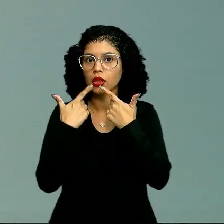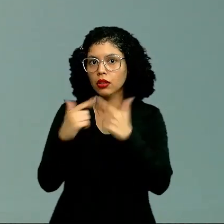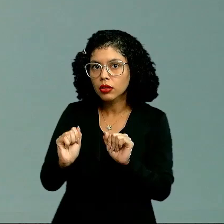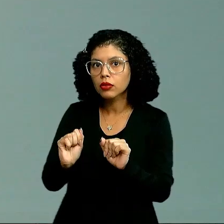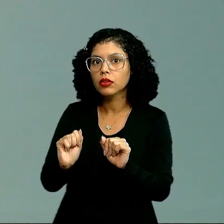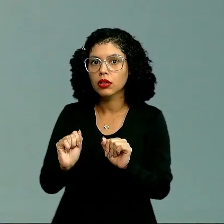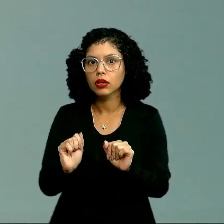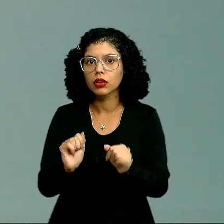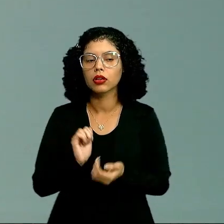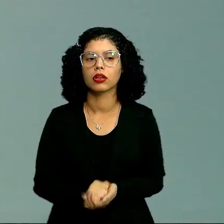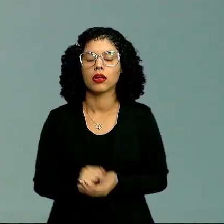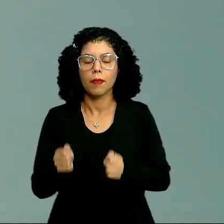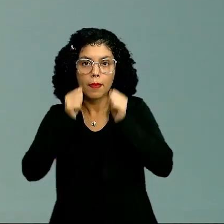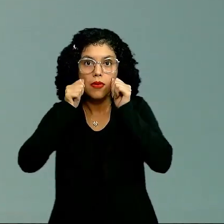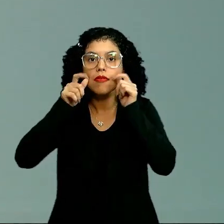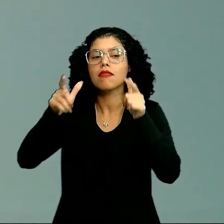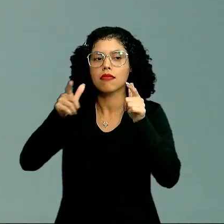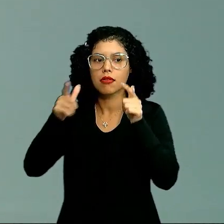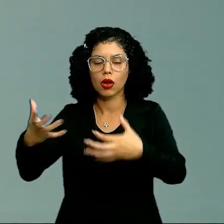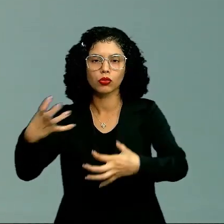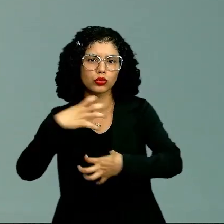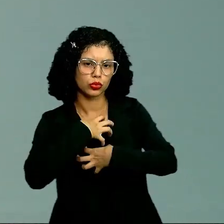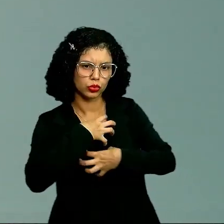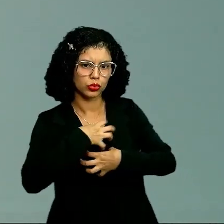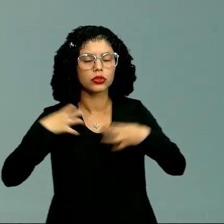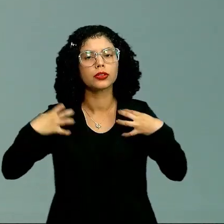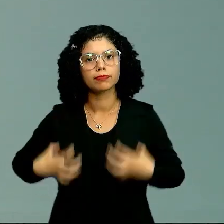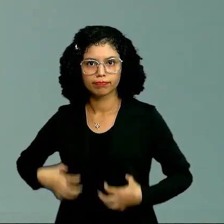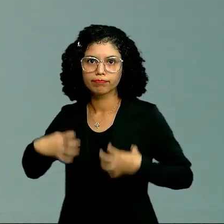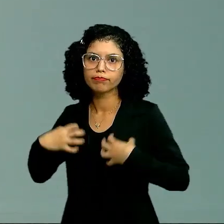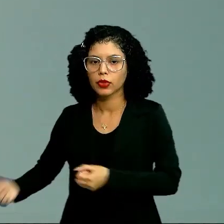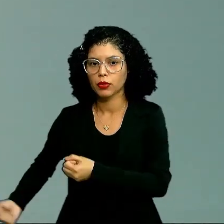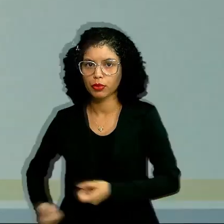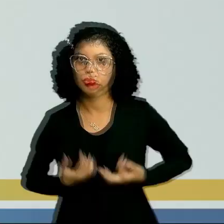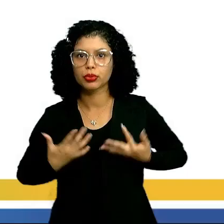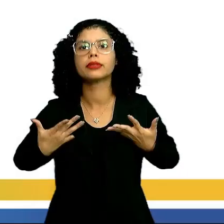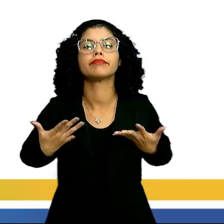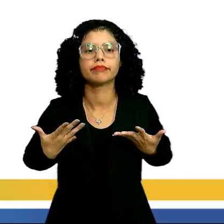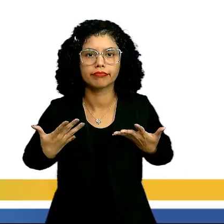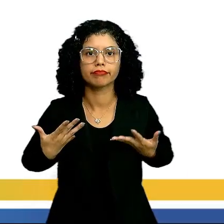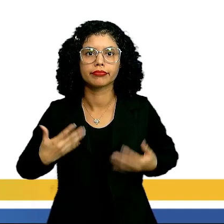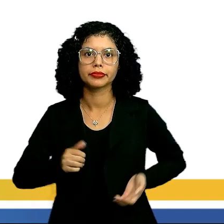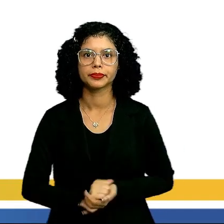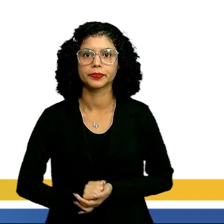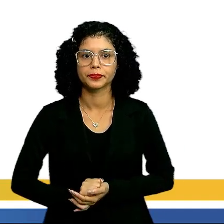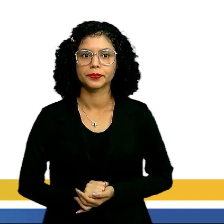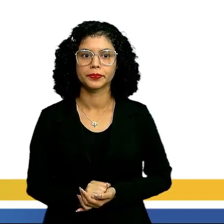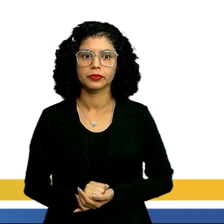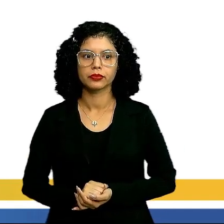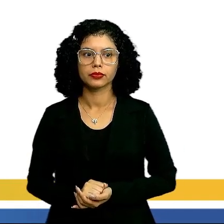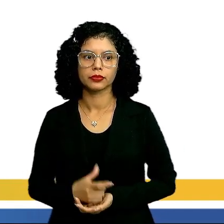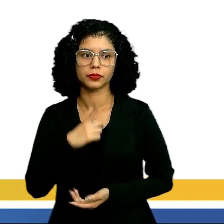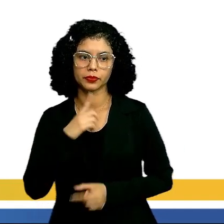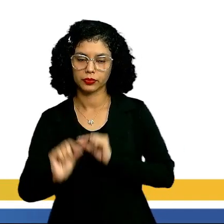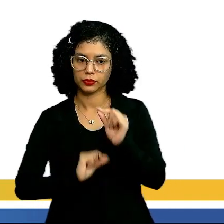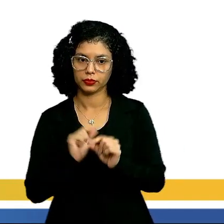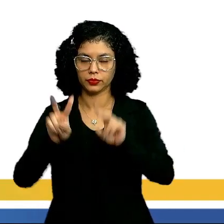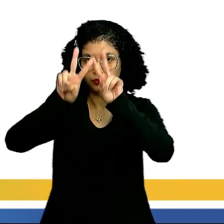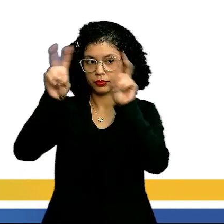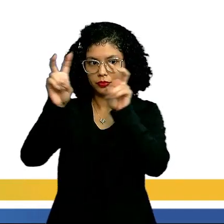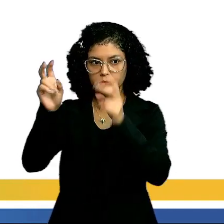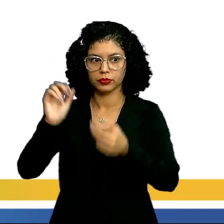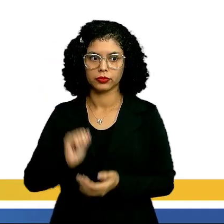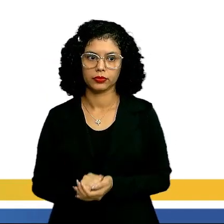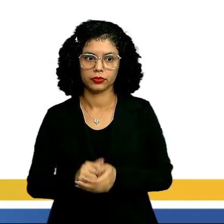língua para despertar aí esse sentimento, essa emoção, tá bom? Então, aí eu tenho termos